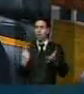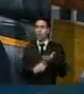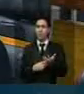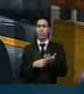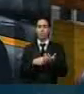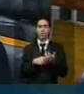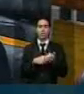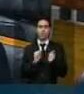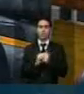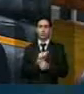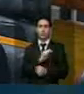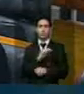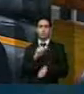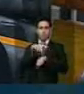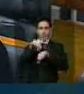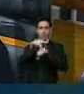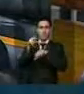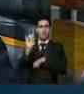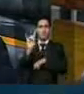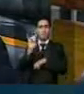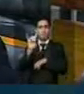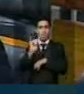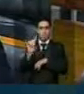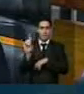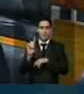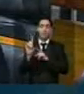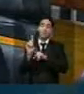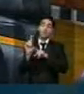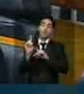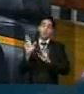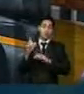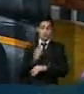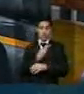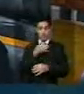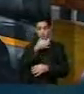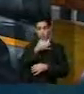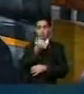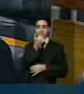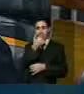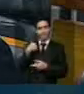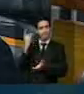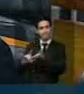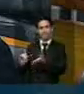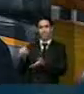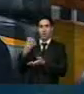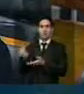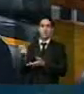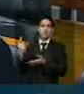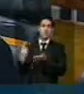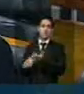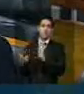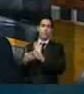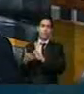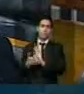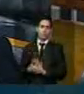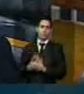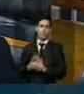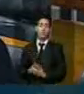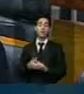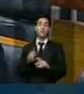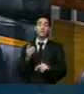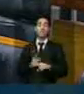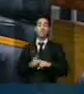Bolívia, a nossa posição, é a posição de rejeição a essa proposta. Nós não estamos de acordo, até